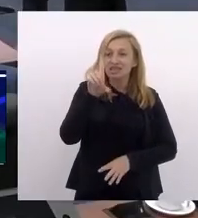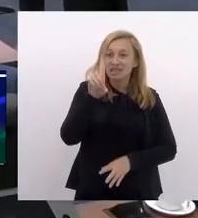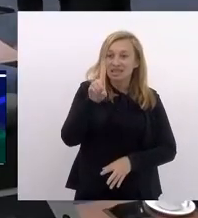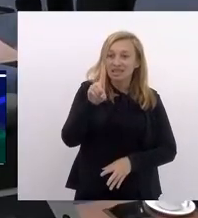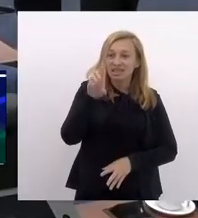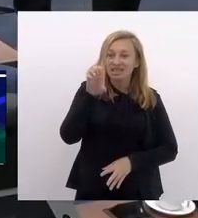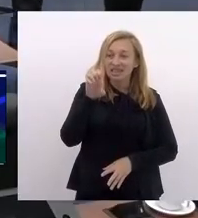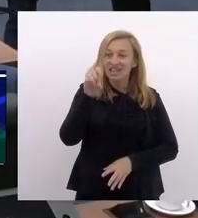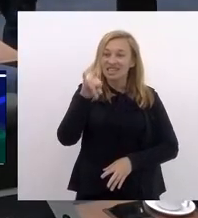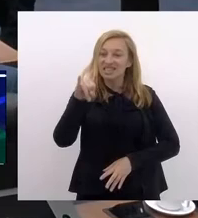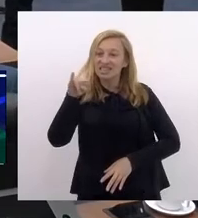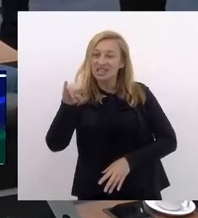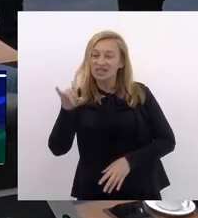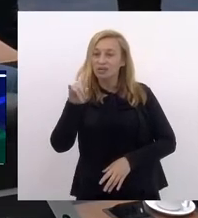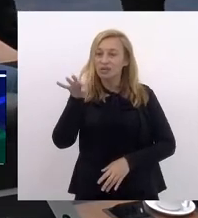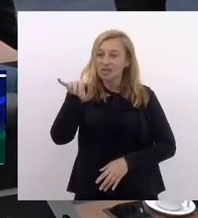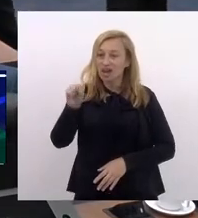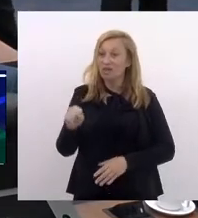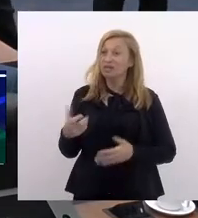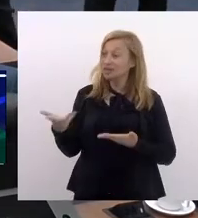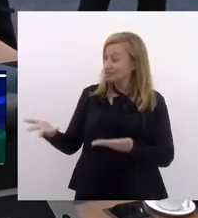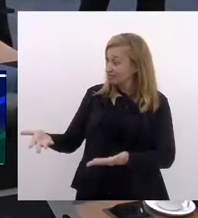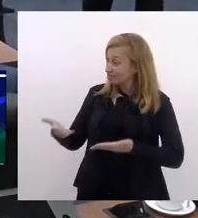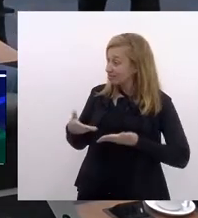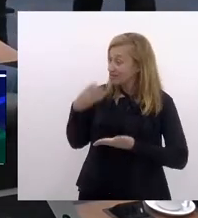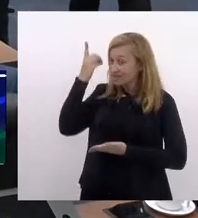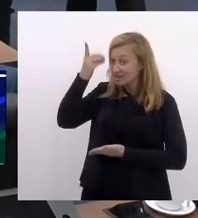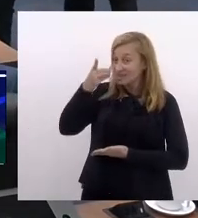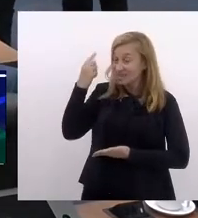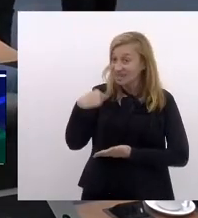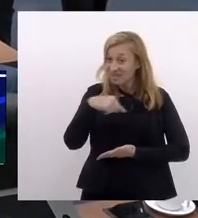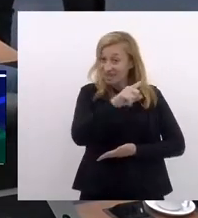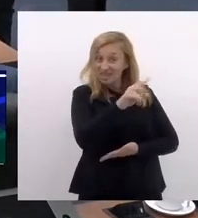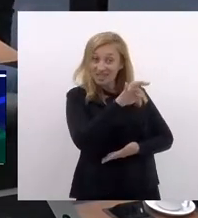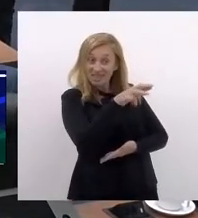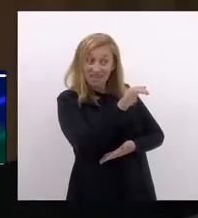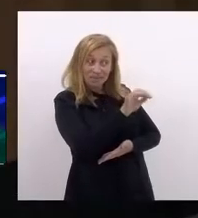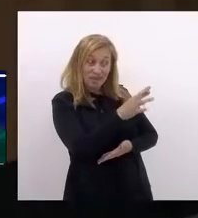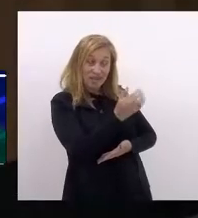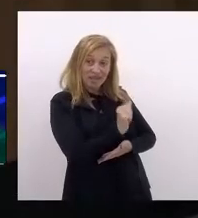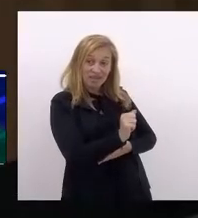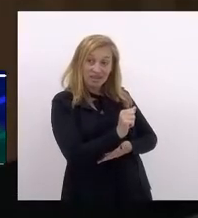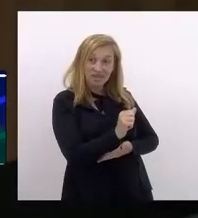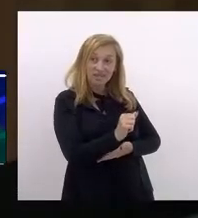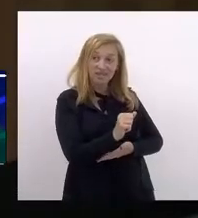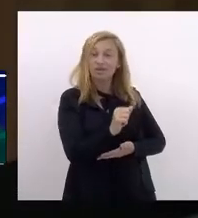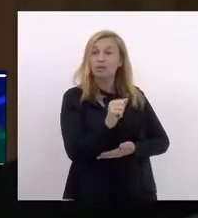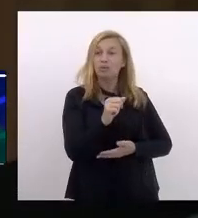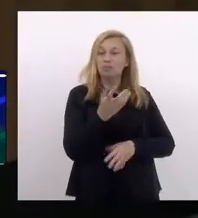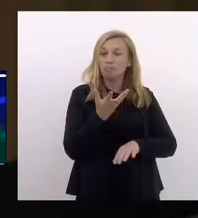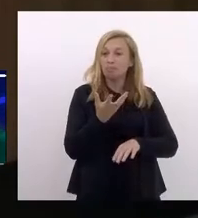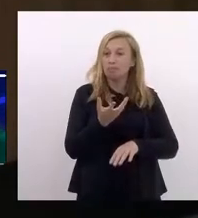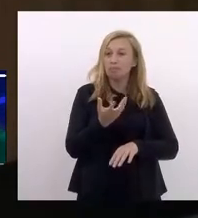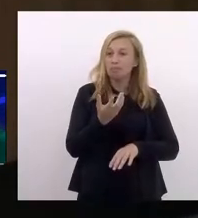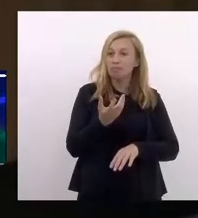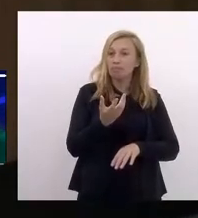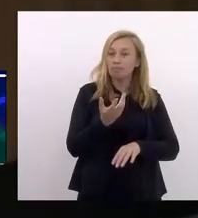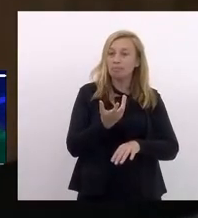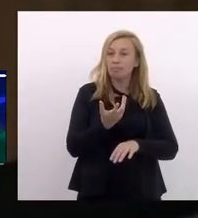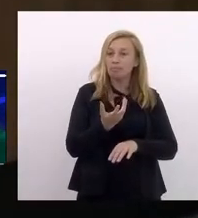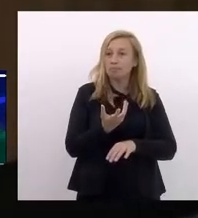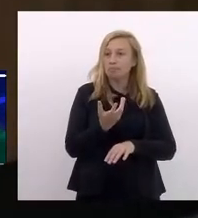estrela. Deputado, então eu vou lhe convidar para ir a Santa Maria Madalena, que lá tem o Parque do Desengano, que é